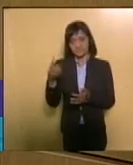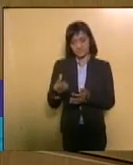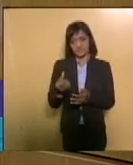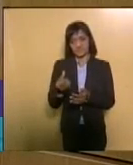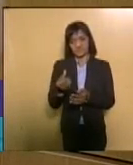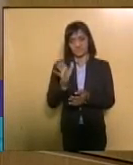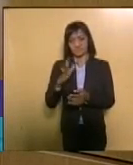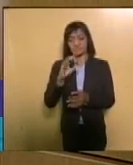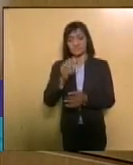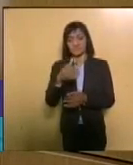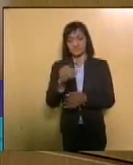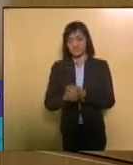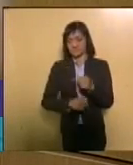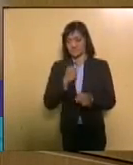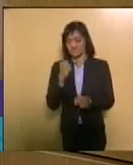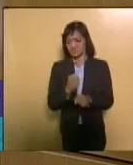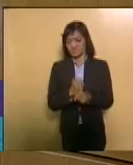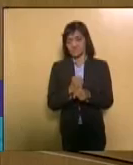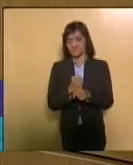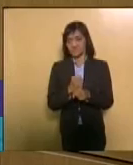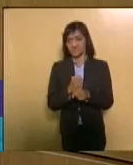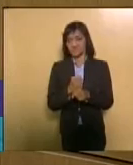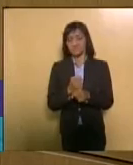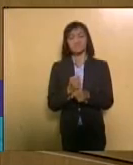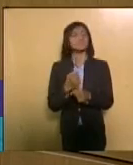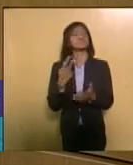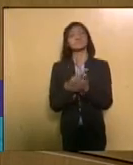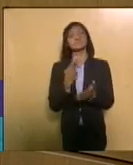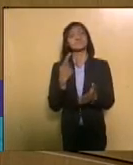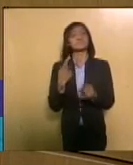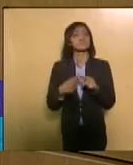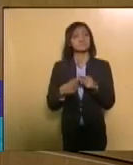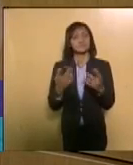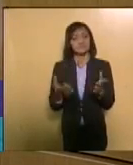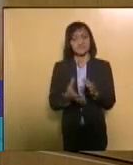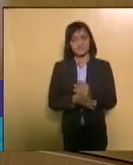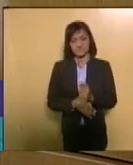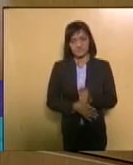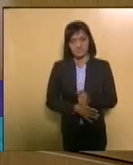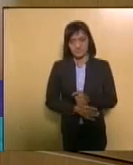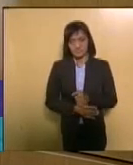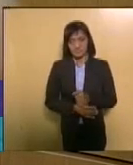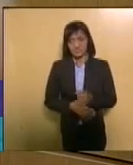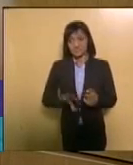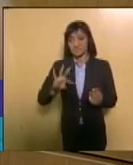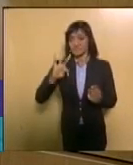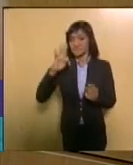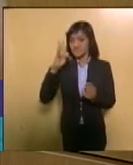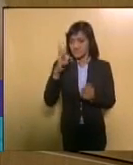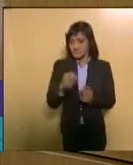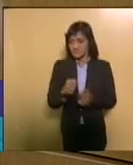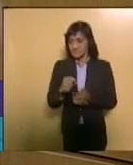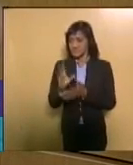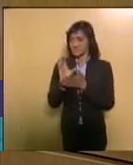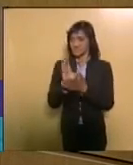homicídios em São Paulo ela foi pífia E por que que isso aconteceu basicamente porque todo esse investimento na política de segurança ele aconteceu no final dos